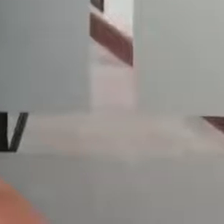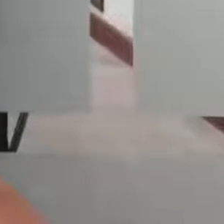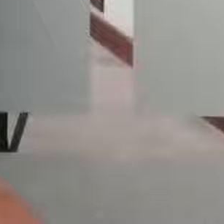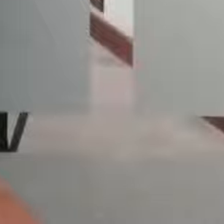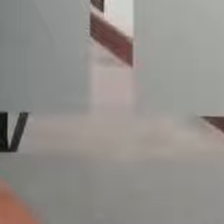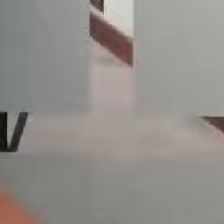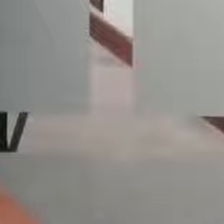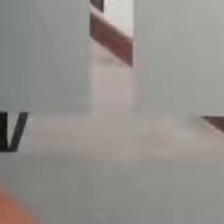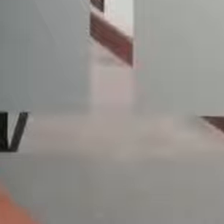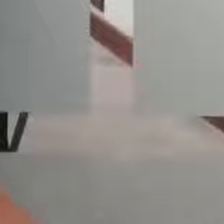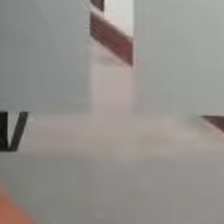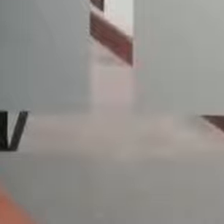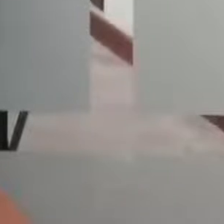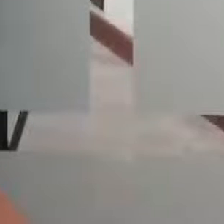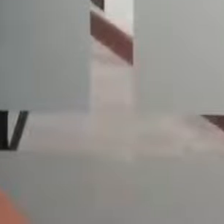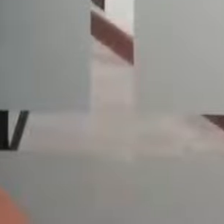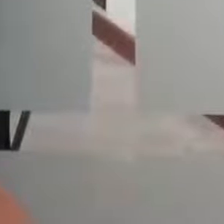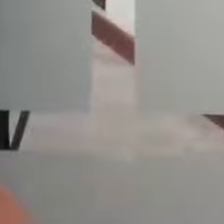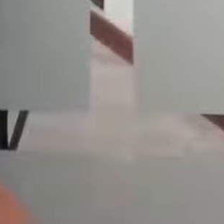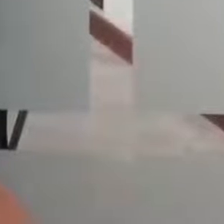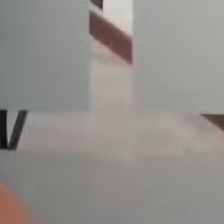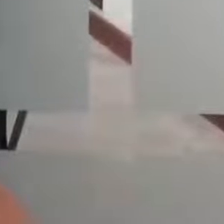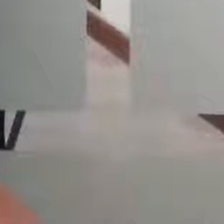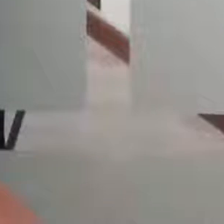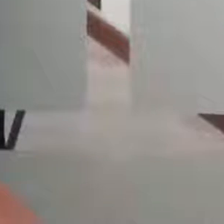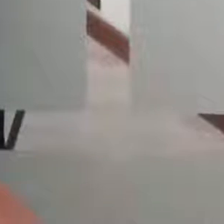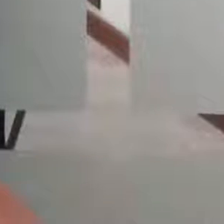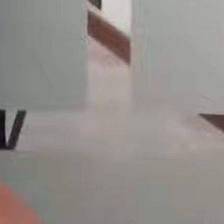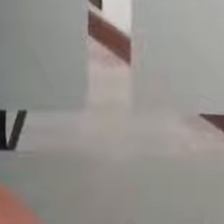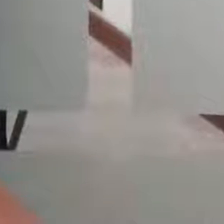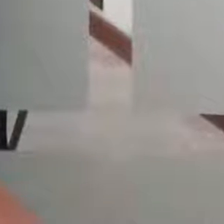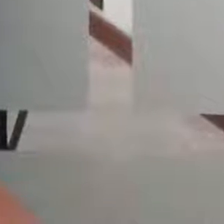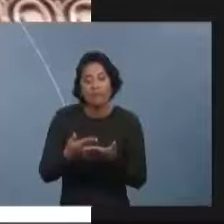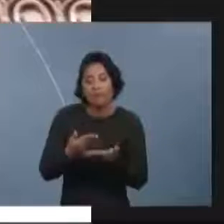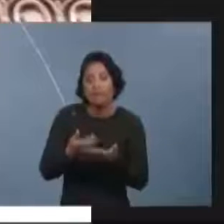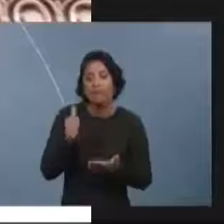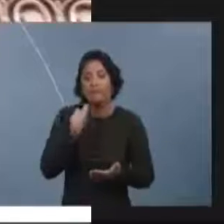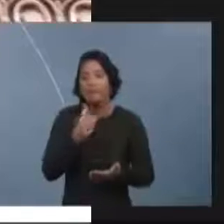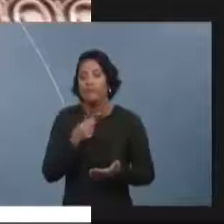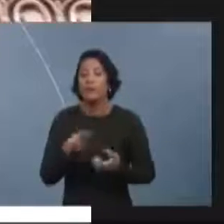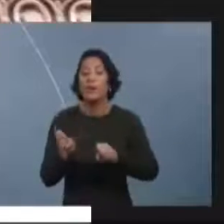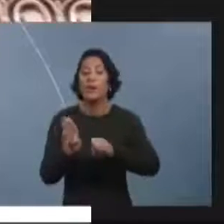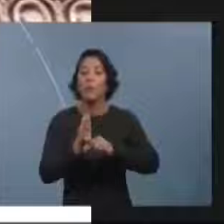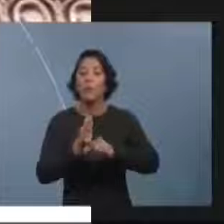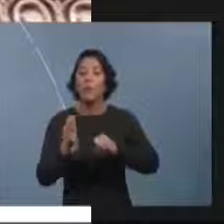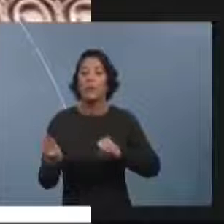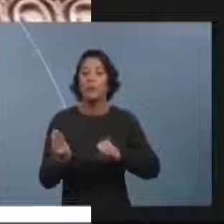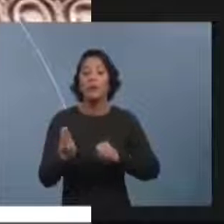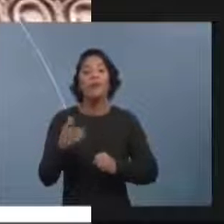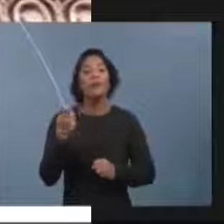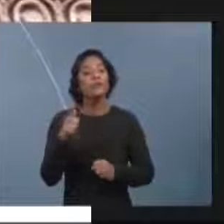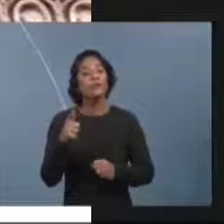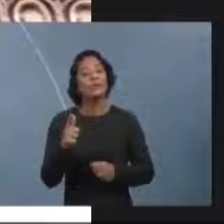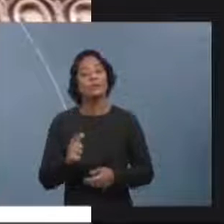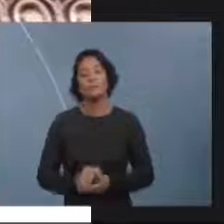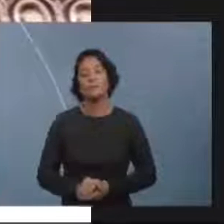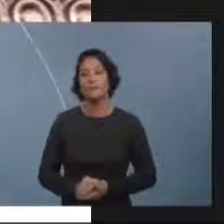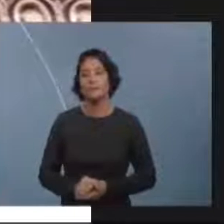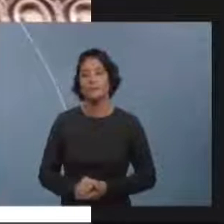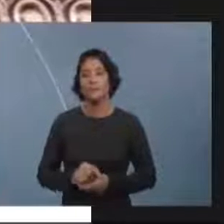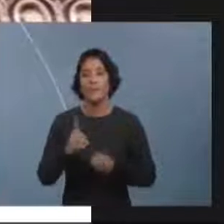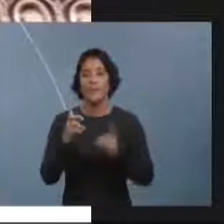pode ser reconhecido como uma cidade, né, que mata homossexuais. Já Francisco do PT, em participação